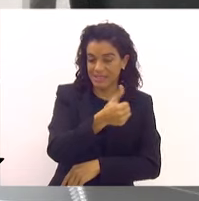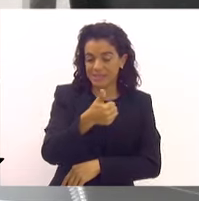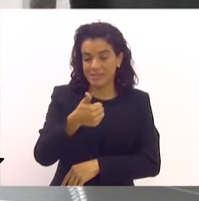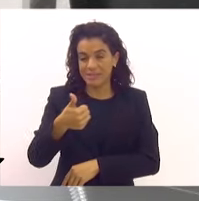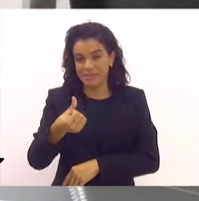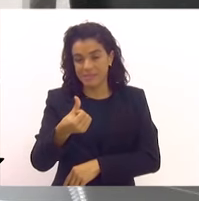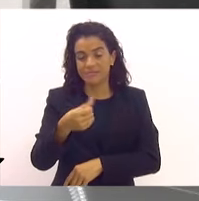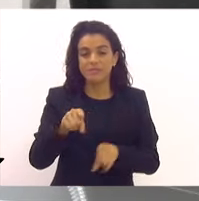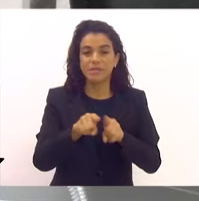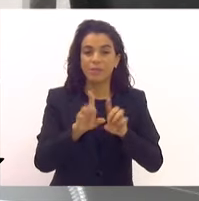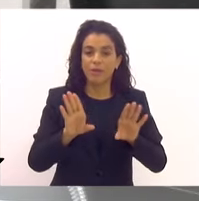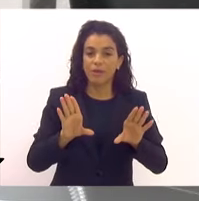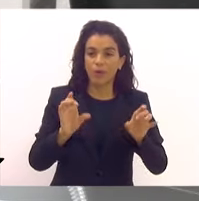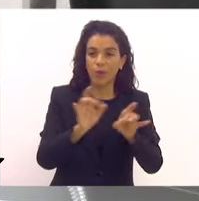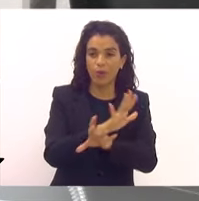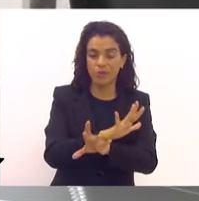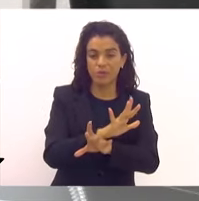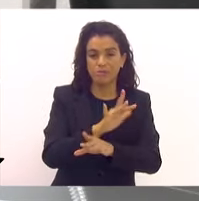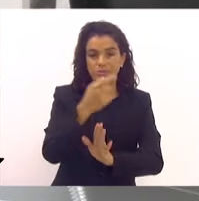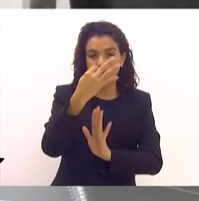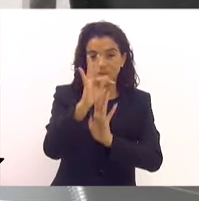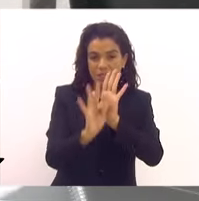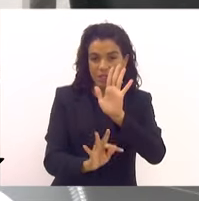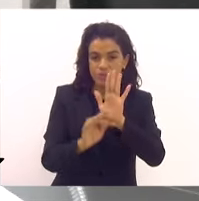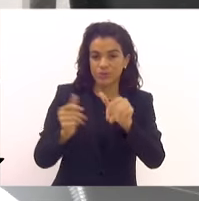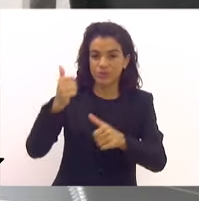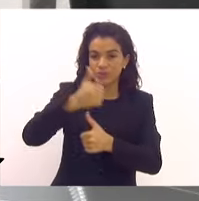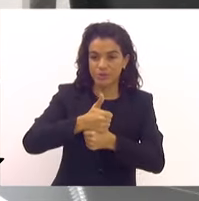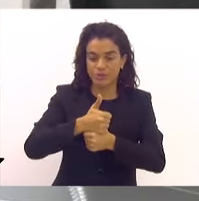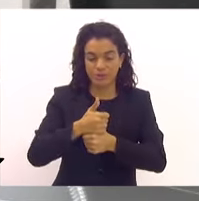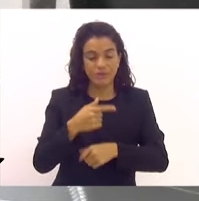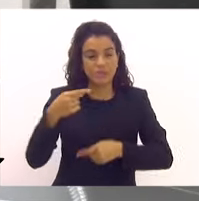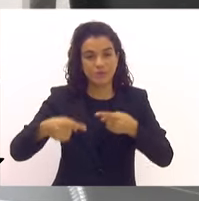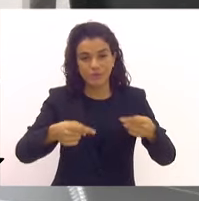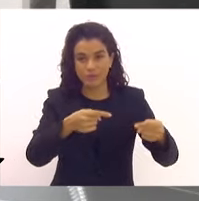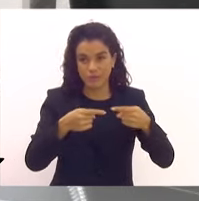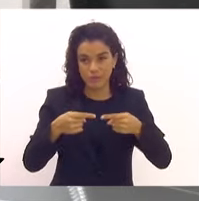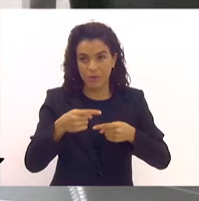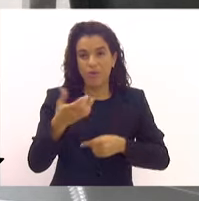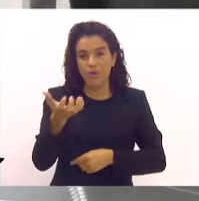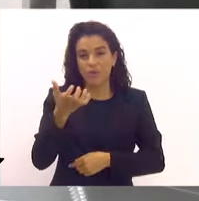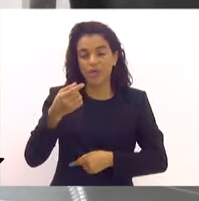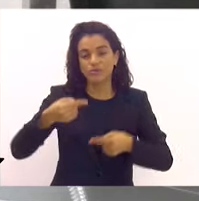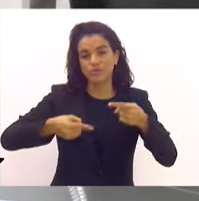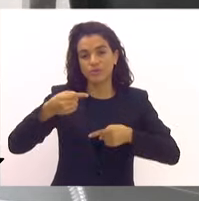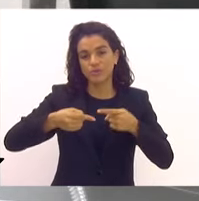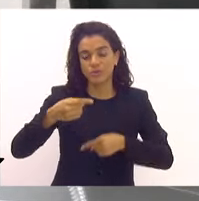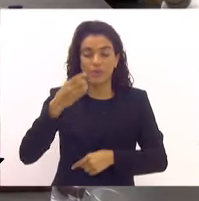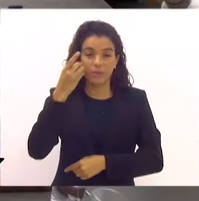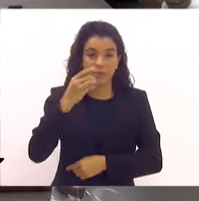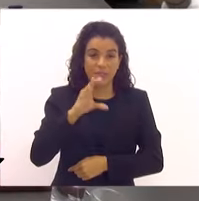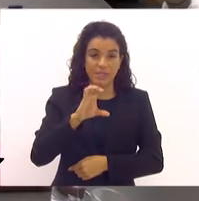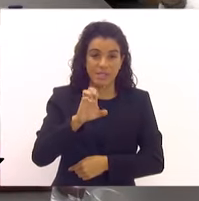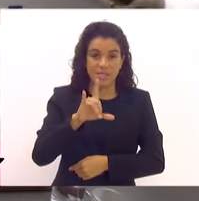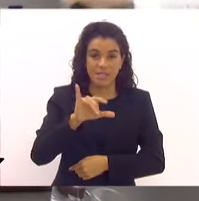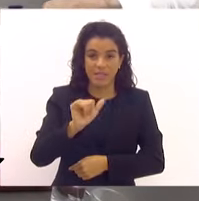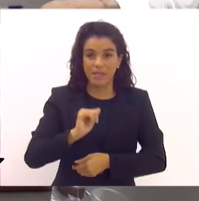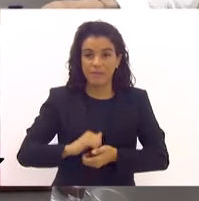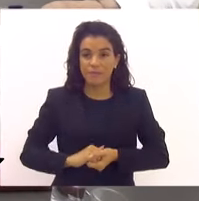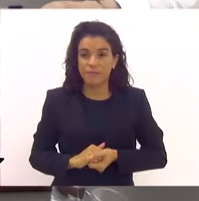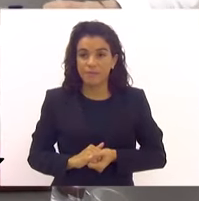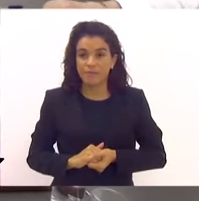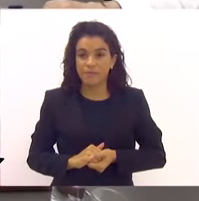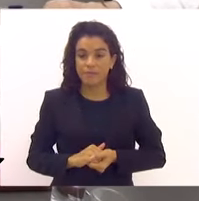19, concluindo por substitutivo. Em discussão. Para discutir, senhor, presidente. Para discutir, deputada Célia.